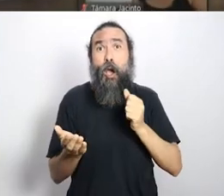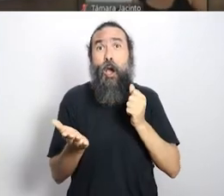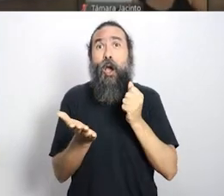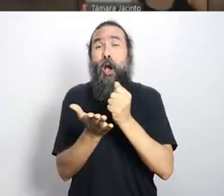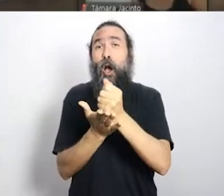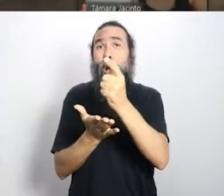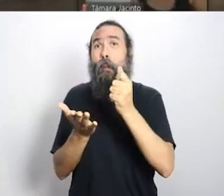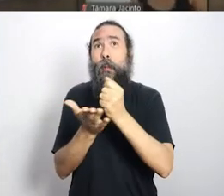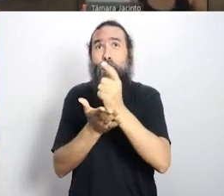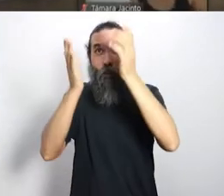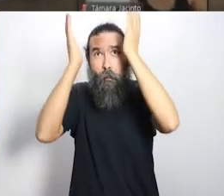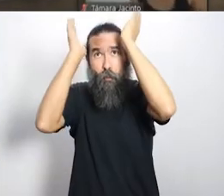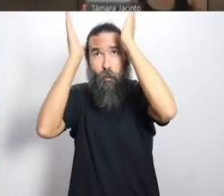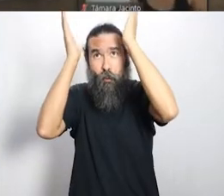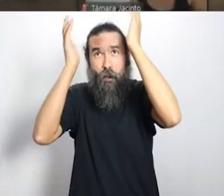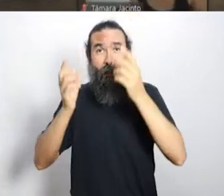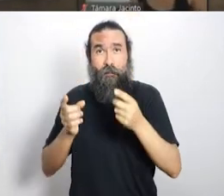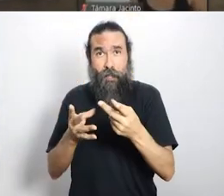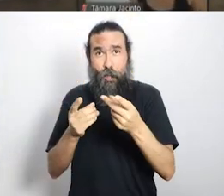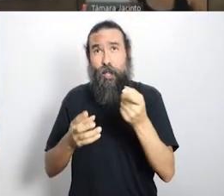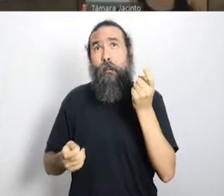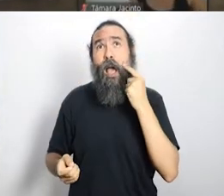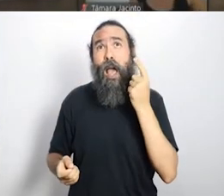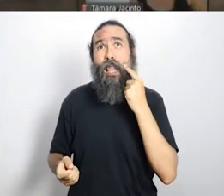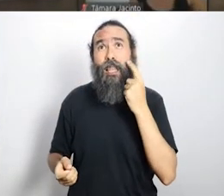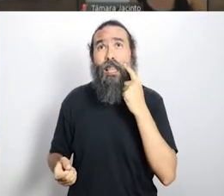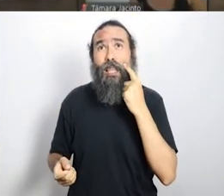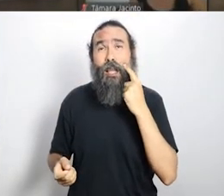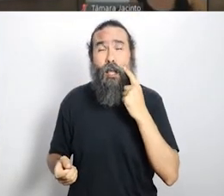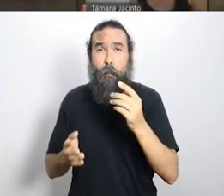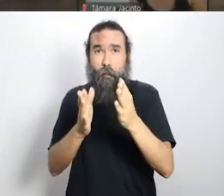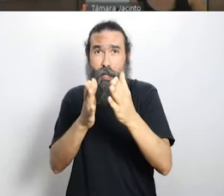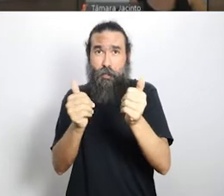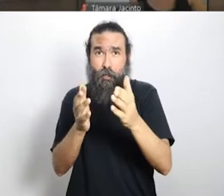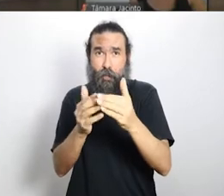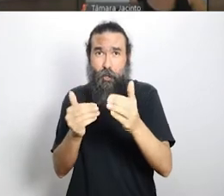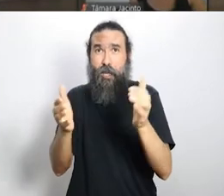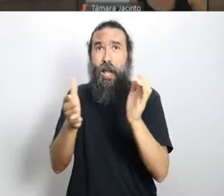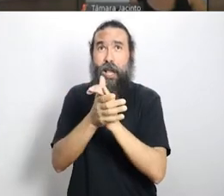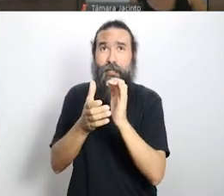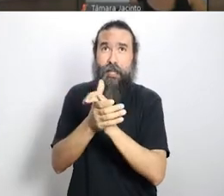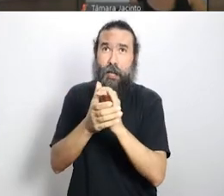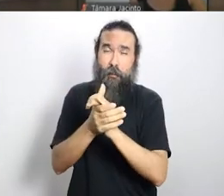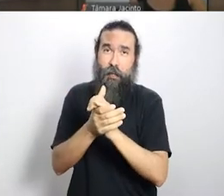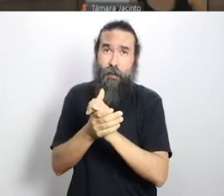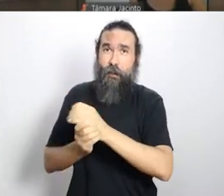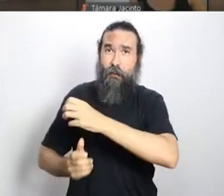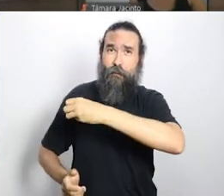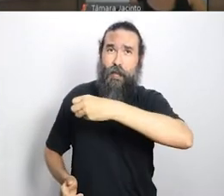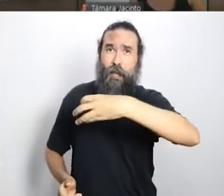Comprador de burro velho, vendedor de pala, pedidor de casamento, arrastador de mala.